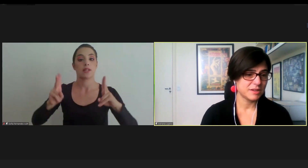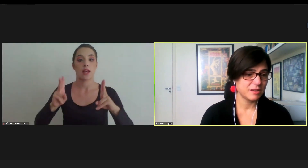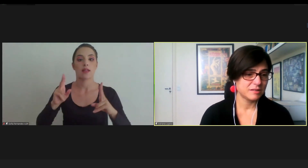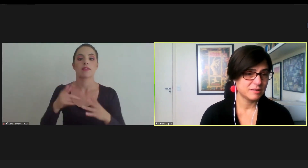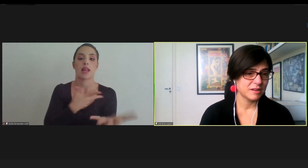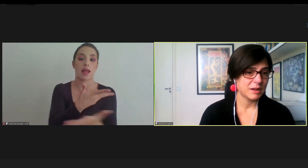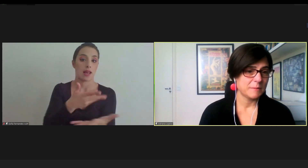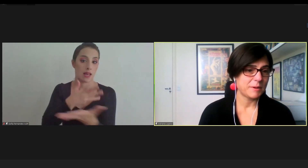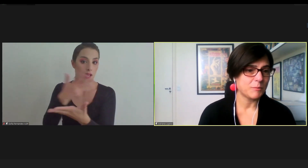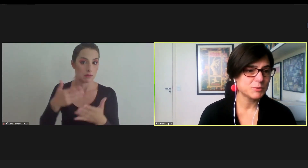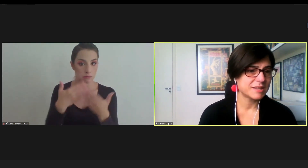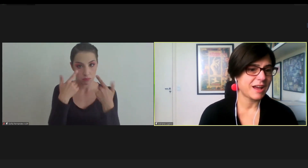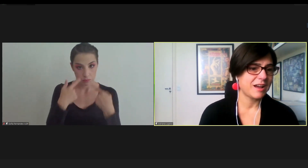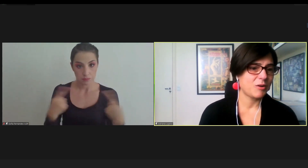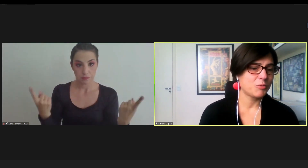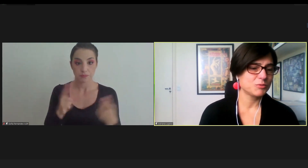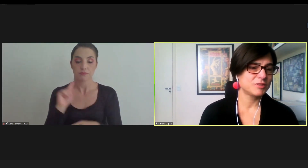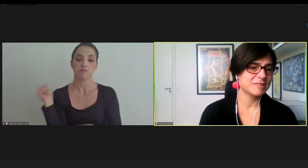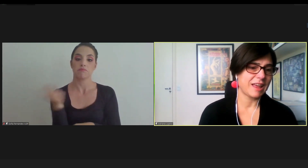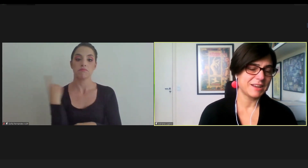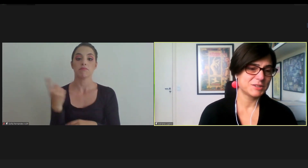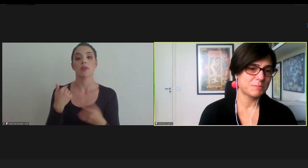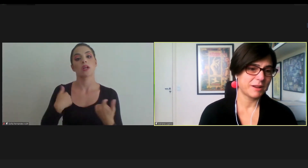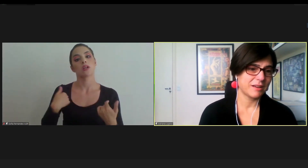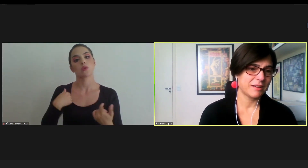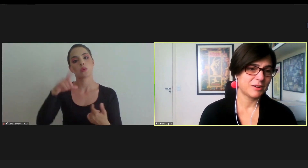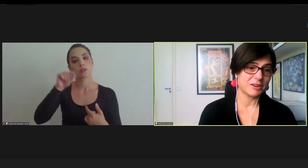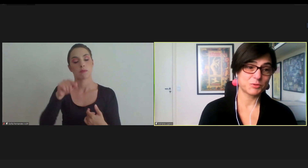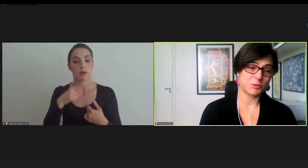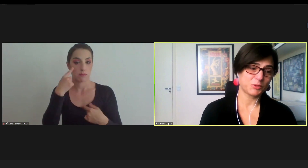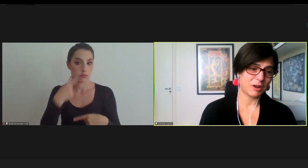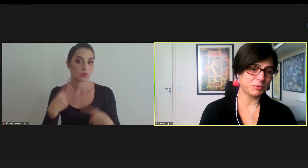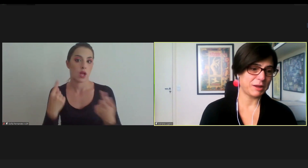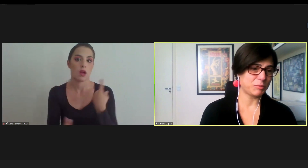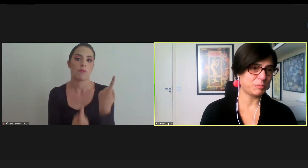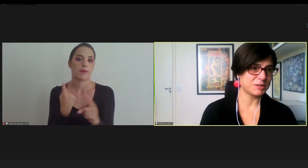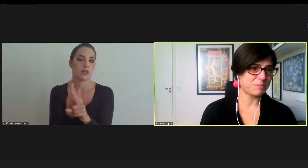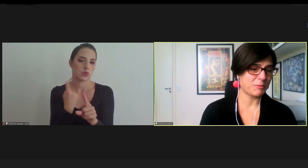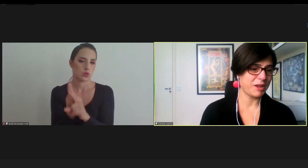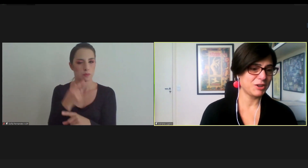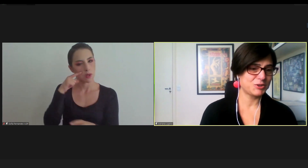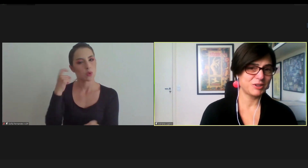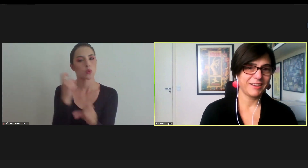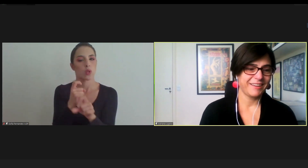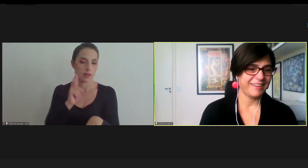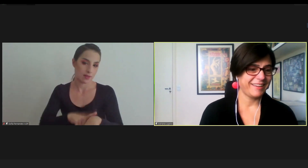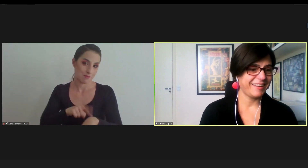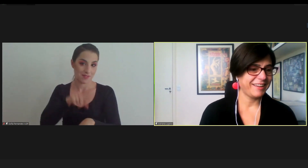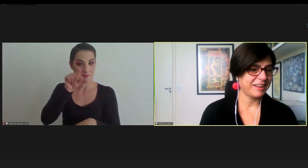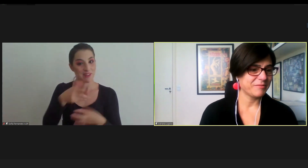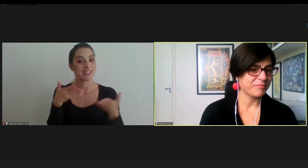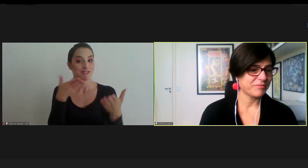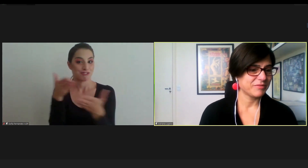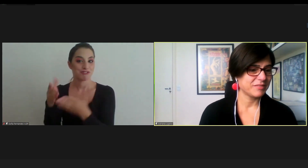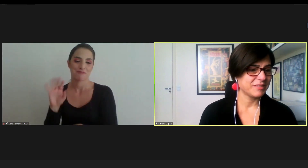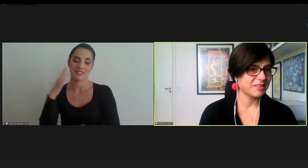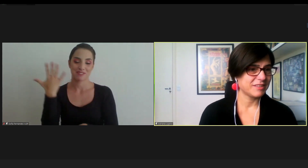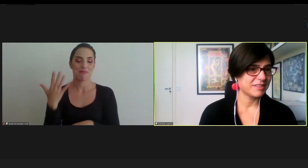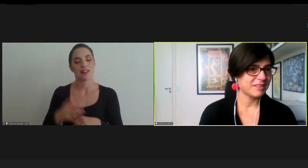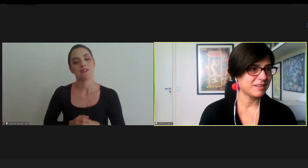com vocês para mostrar alguns slides para ajudar a controlar o tempo, principalmente.